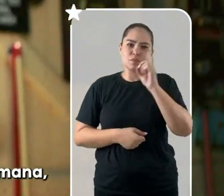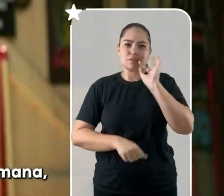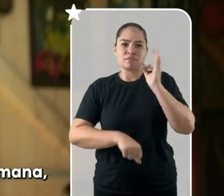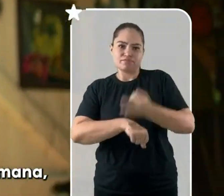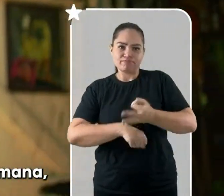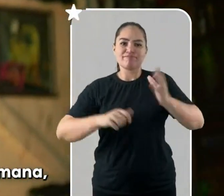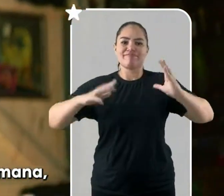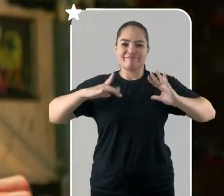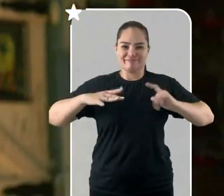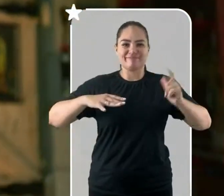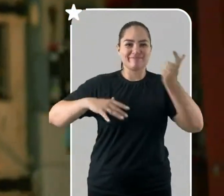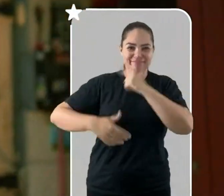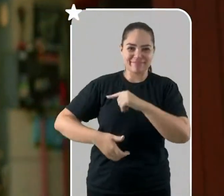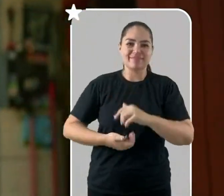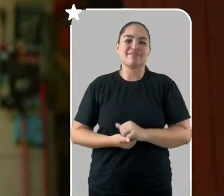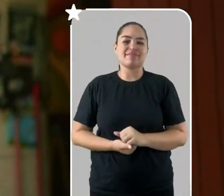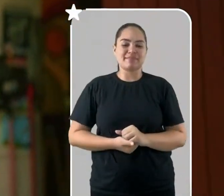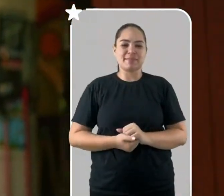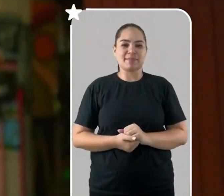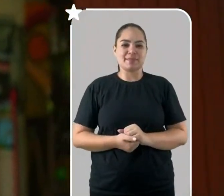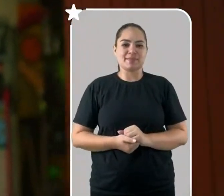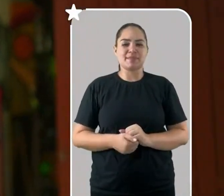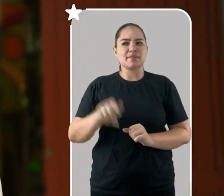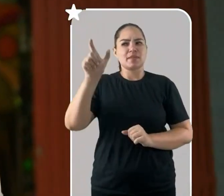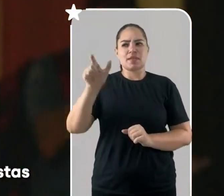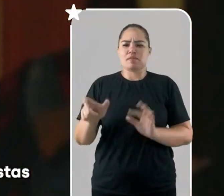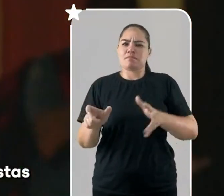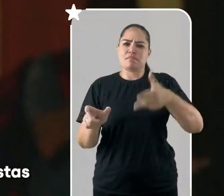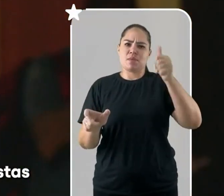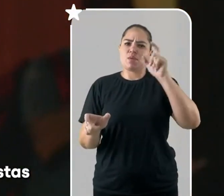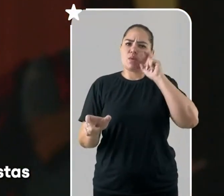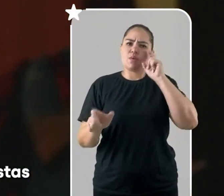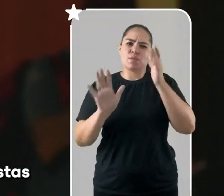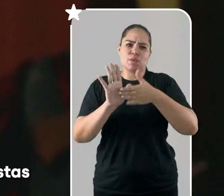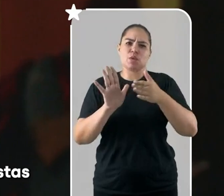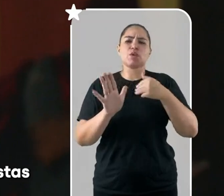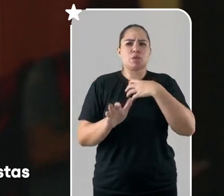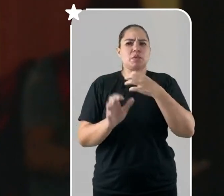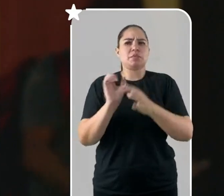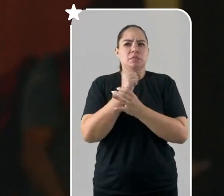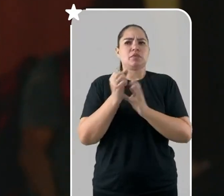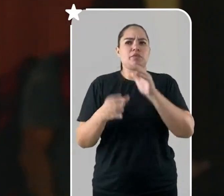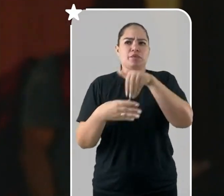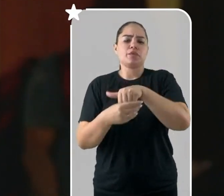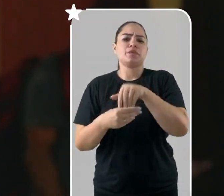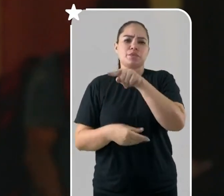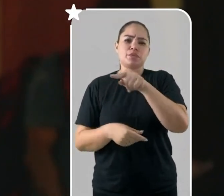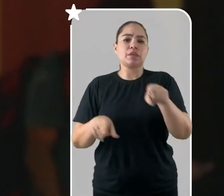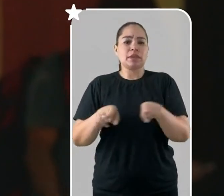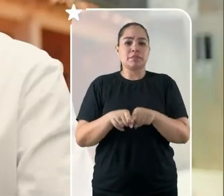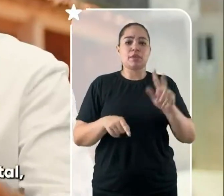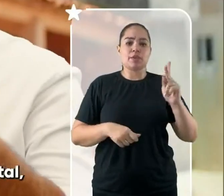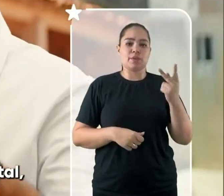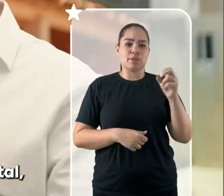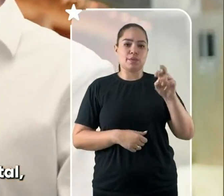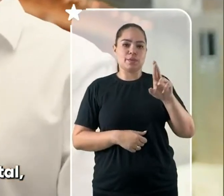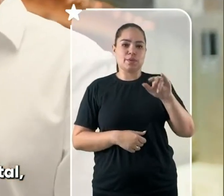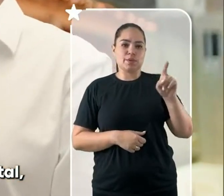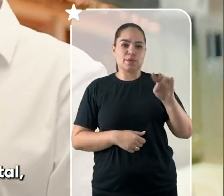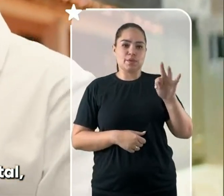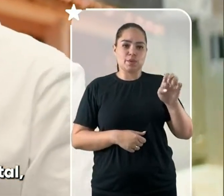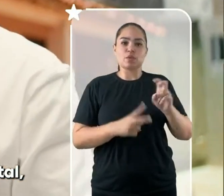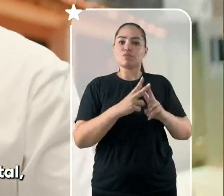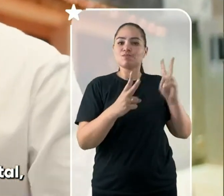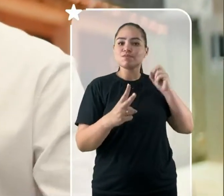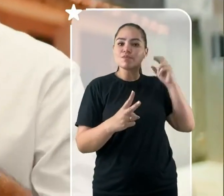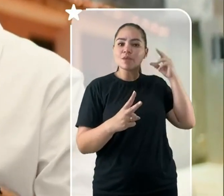nos finais de semana, feriados e nas férias. Ele tem as melhores propostas e eu me sinto segura votando nele. Vou fazer o